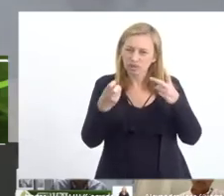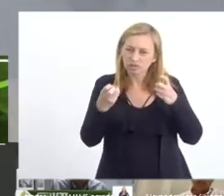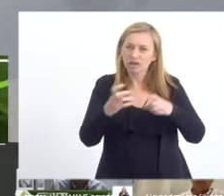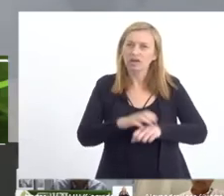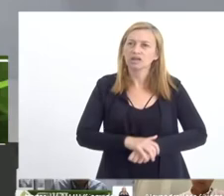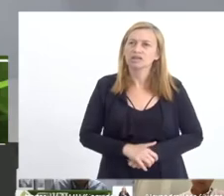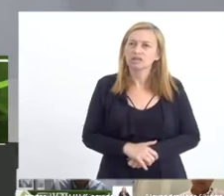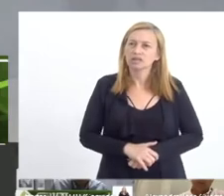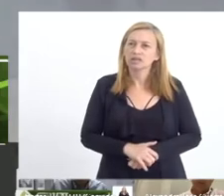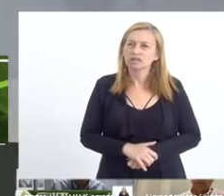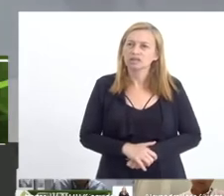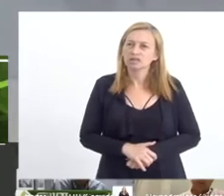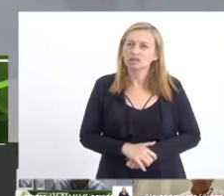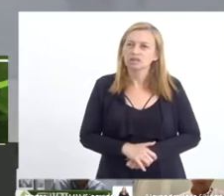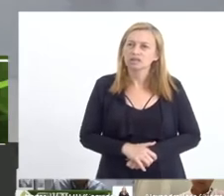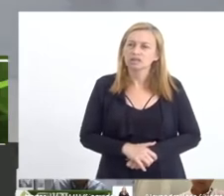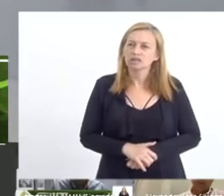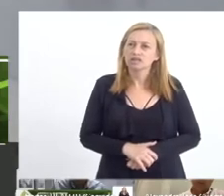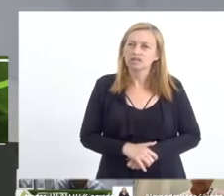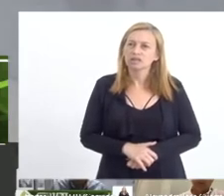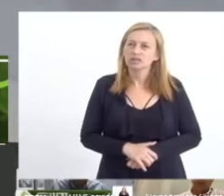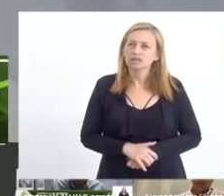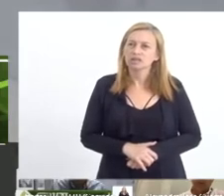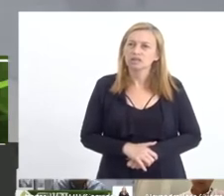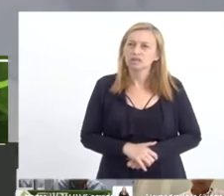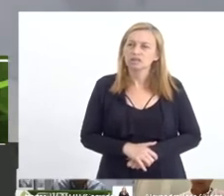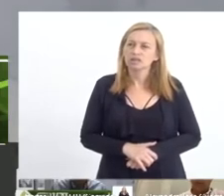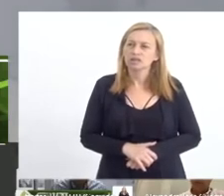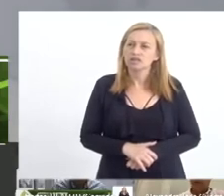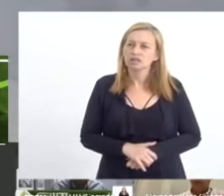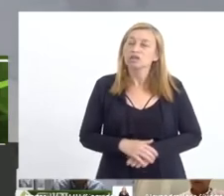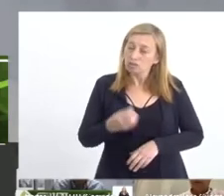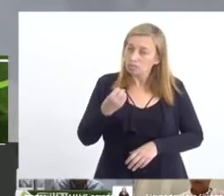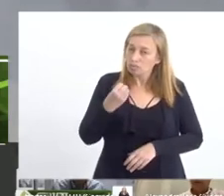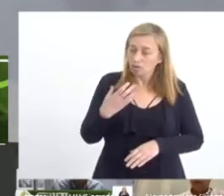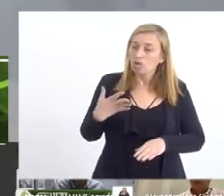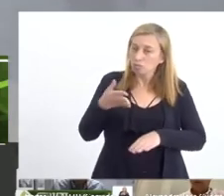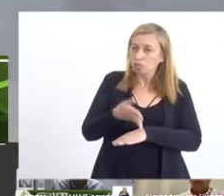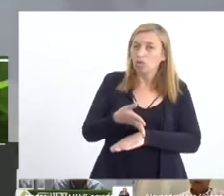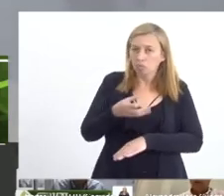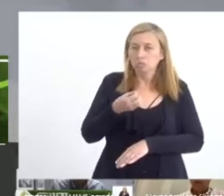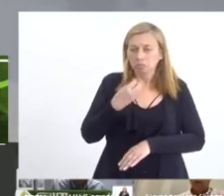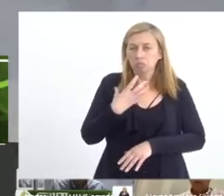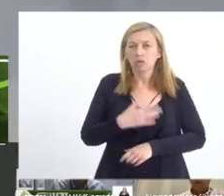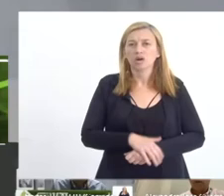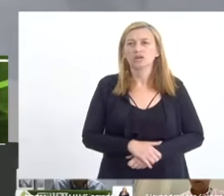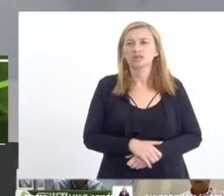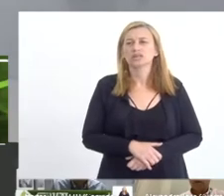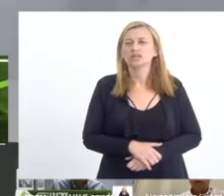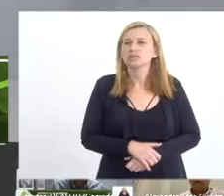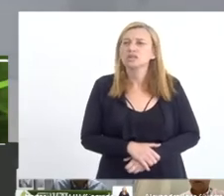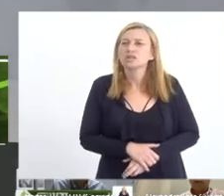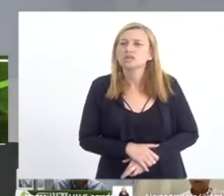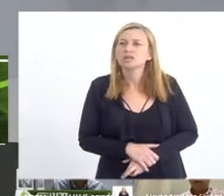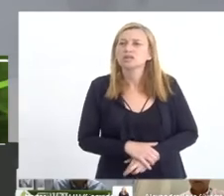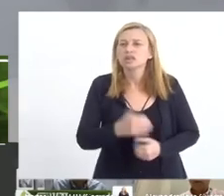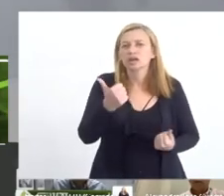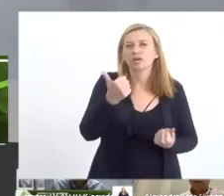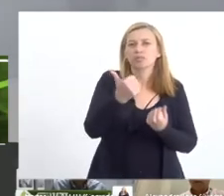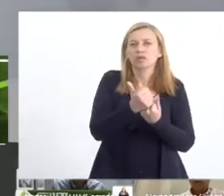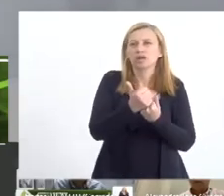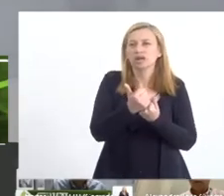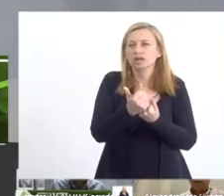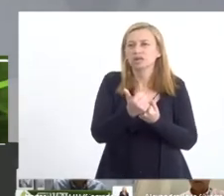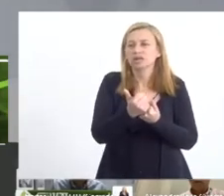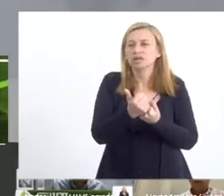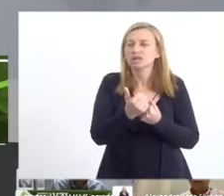está se movimentando de uma forma muito ativa, agressiva, né, de tentar e apoiar as companhias